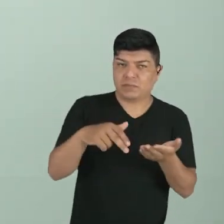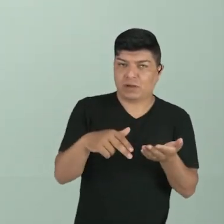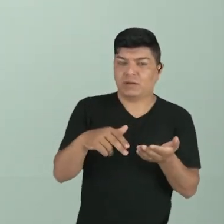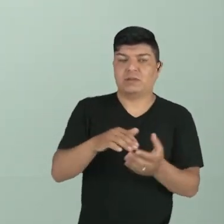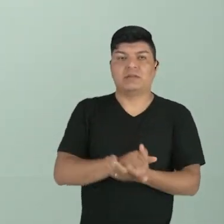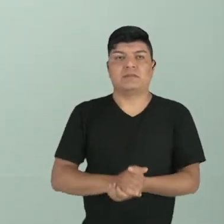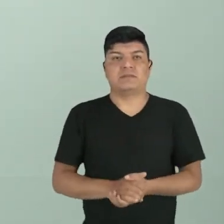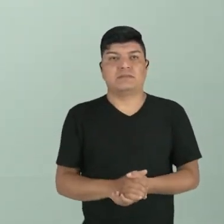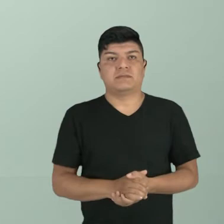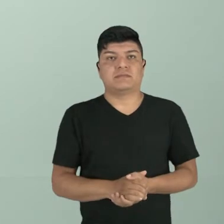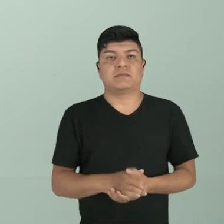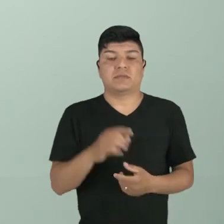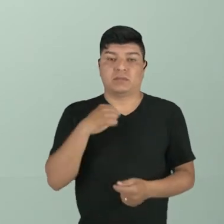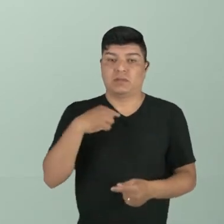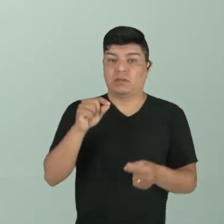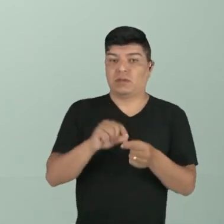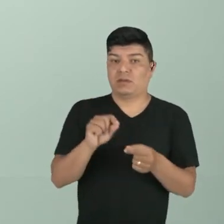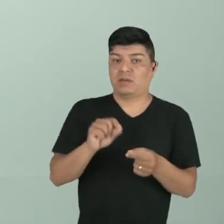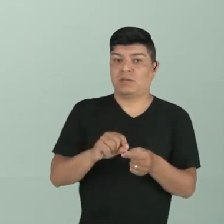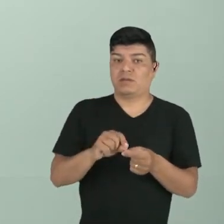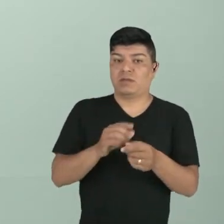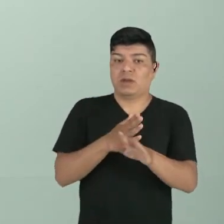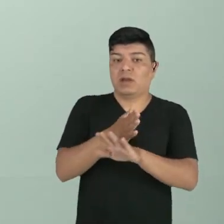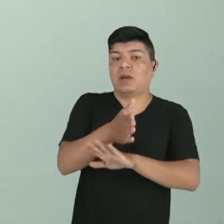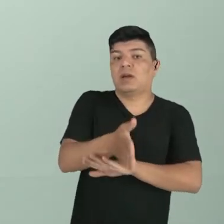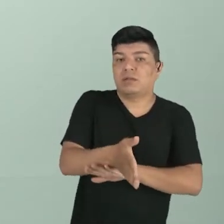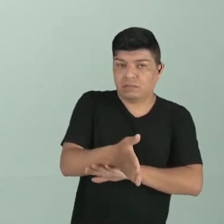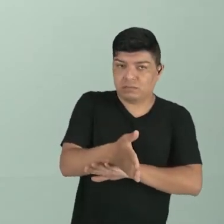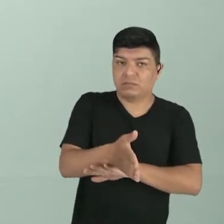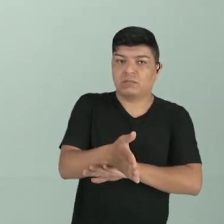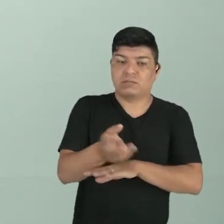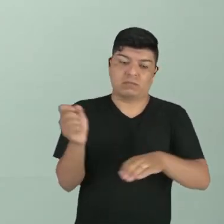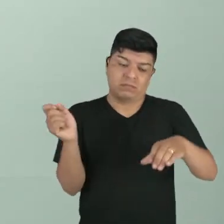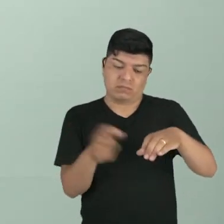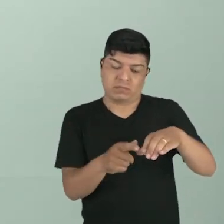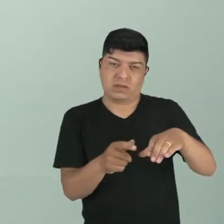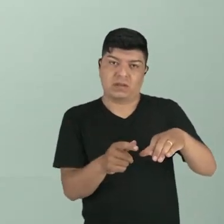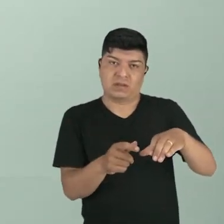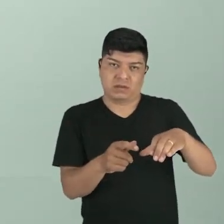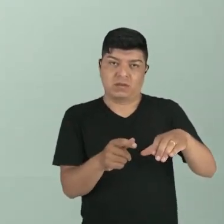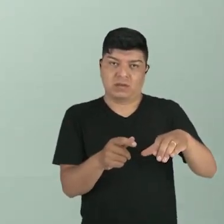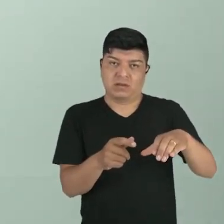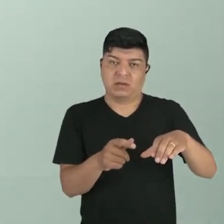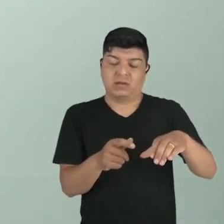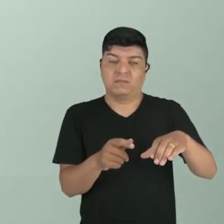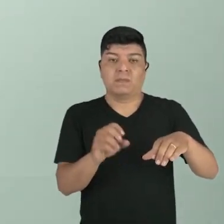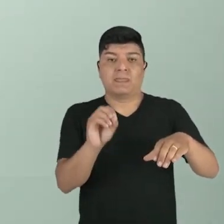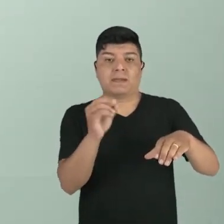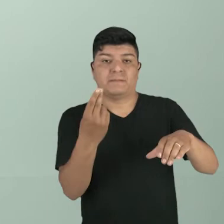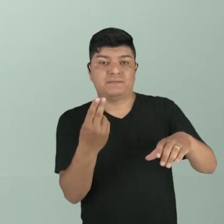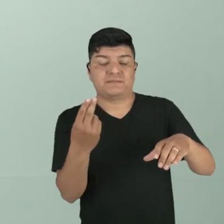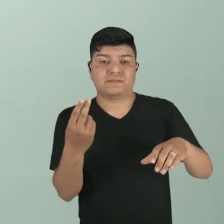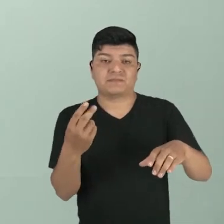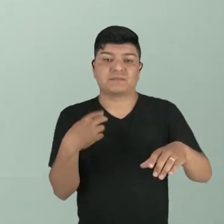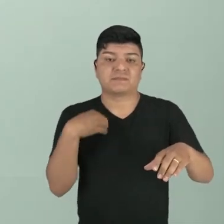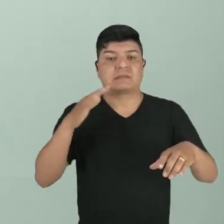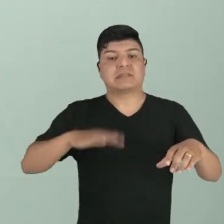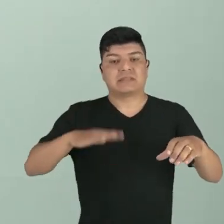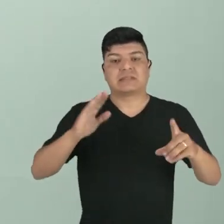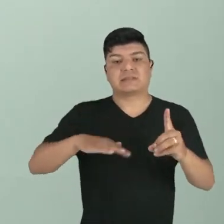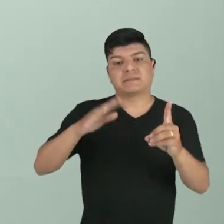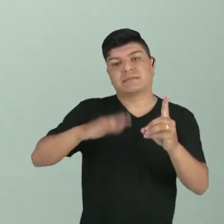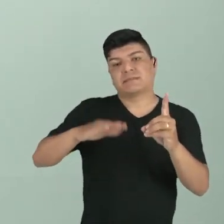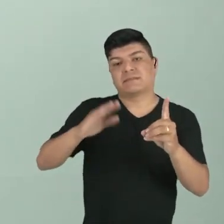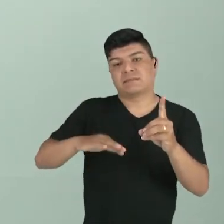vezes quando eu faço isso eu estou avançando para fazer um gol na meta né do adversário ou estou